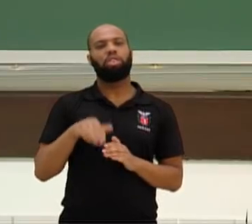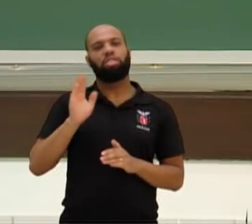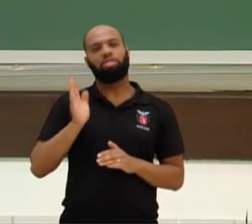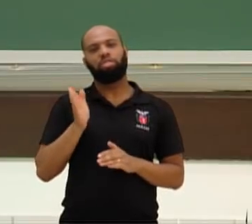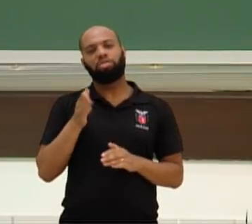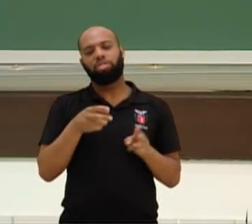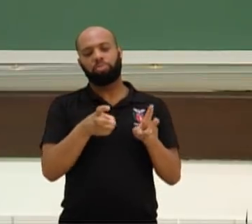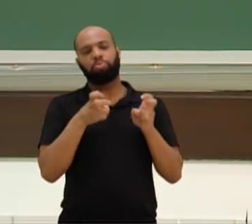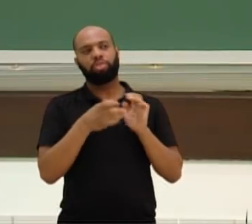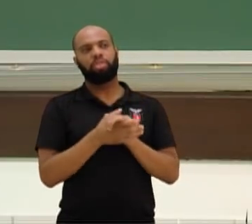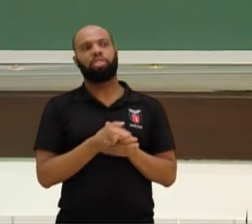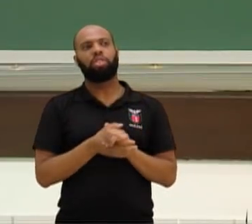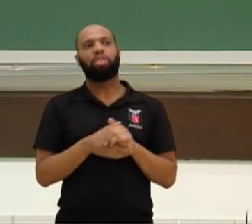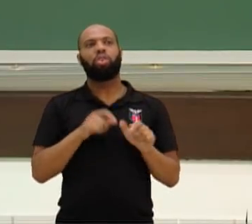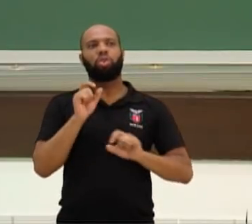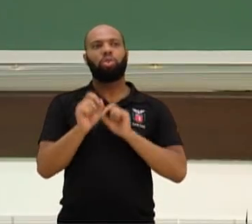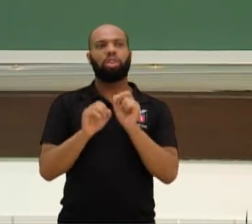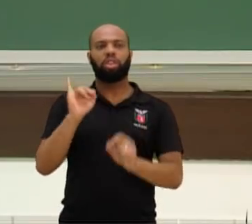sacado a jogada, é a